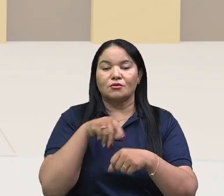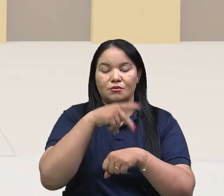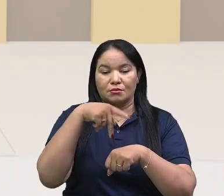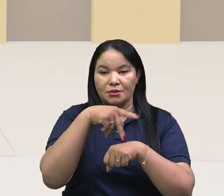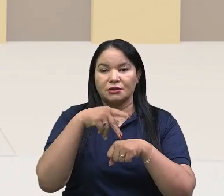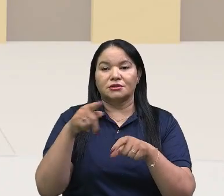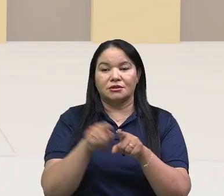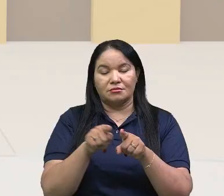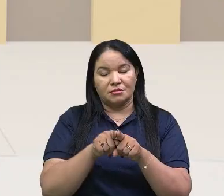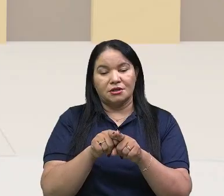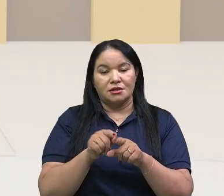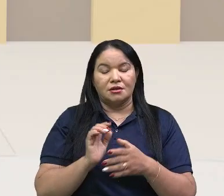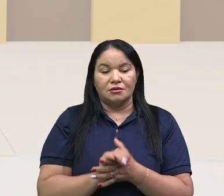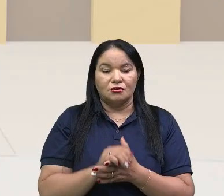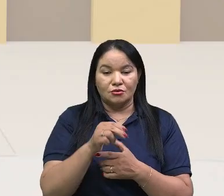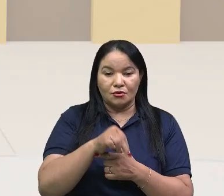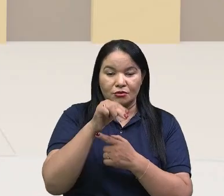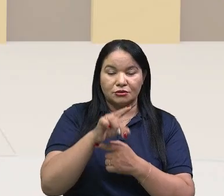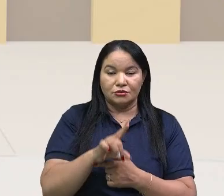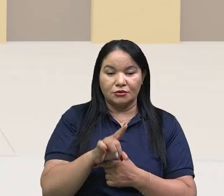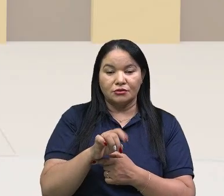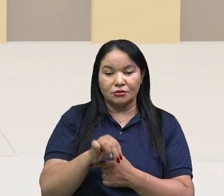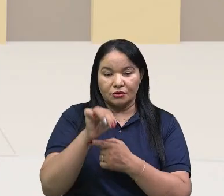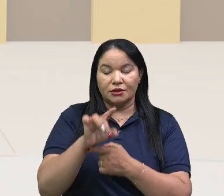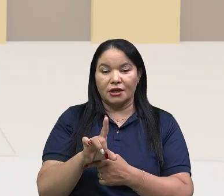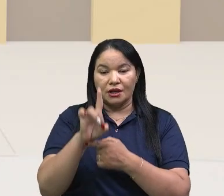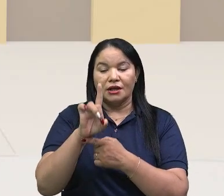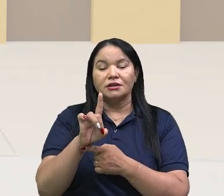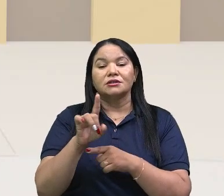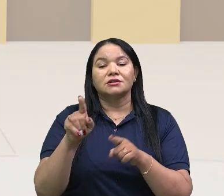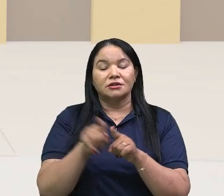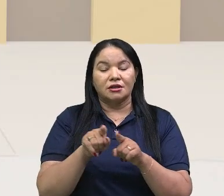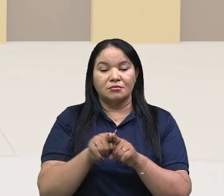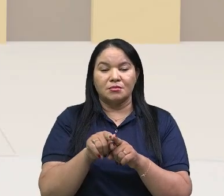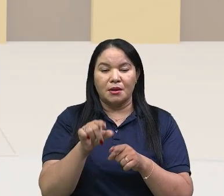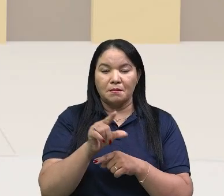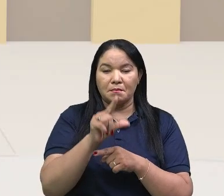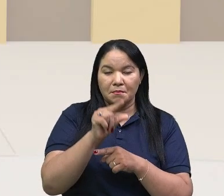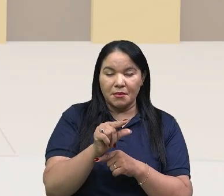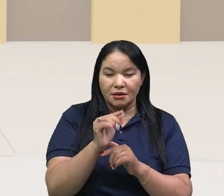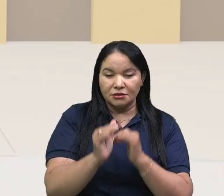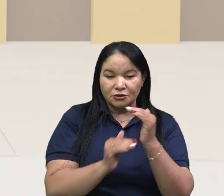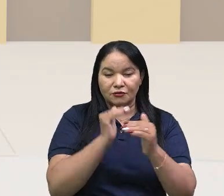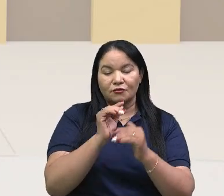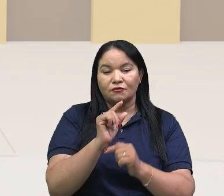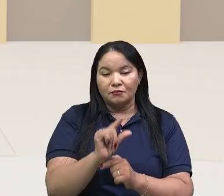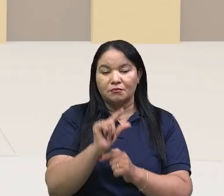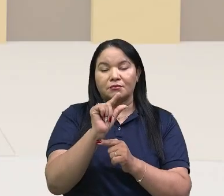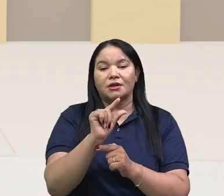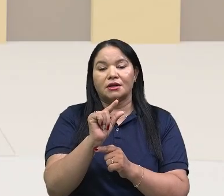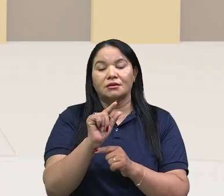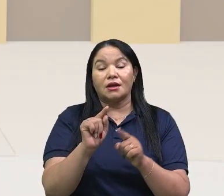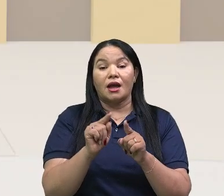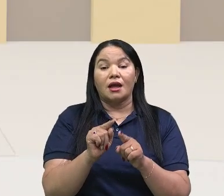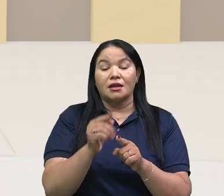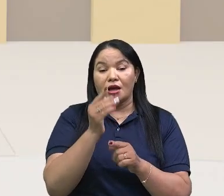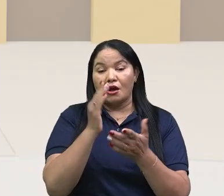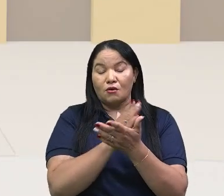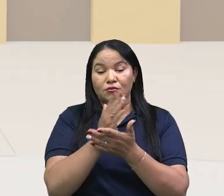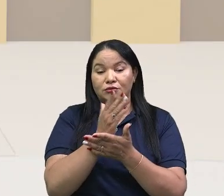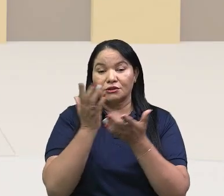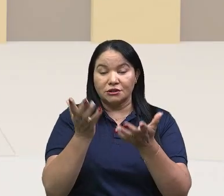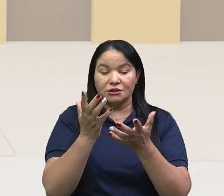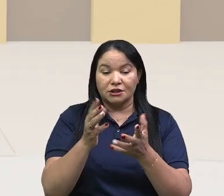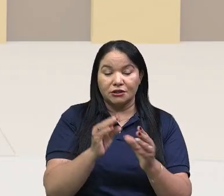país, né? Por exemplo, região norte e nordeste são regiões menos desenvolvidas que buscam, por exemplo, no sul, né? O sudeste, que